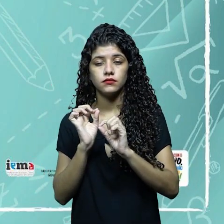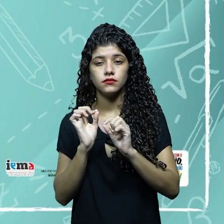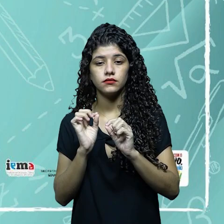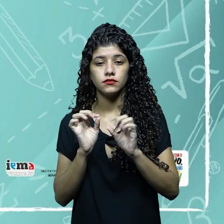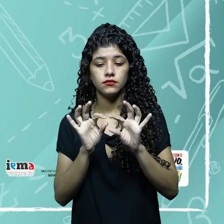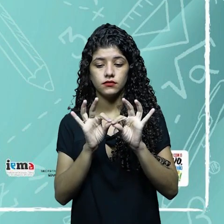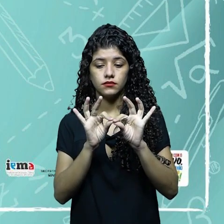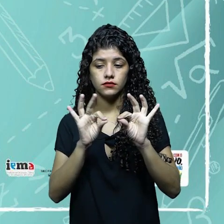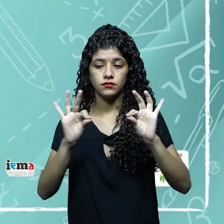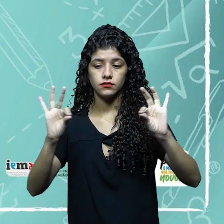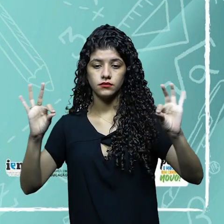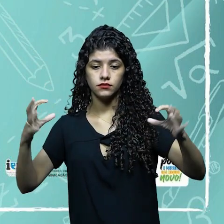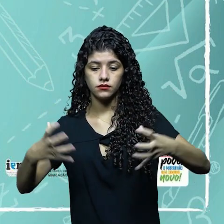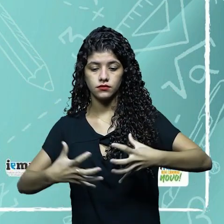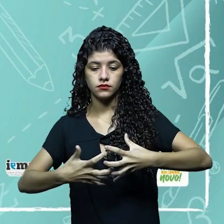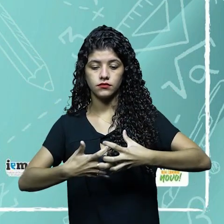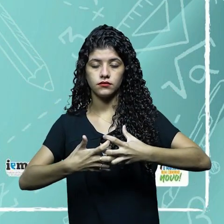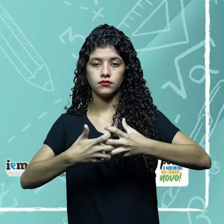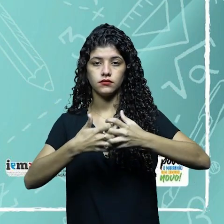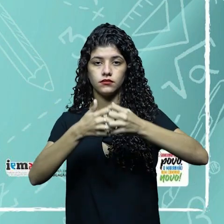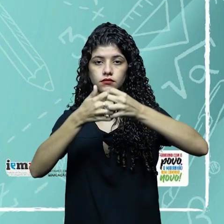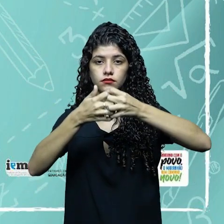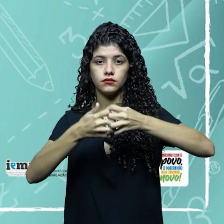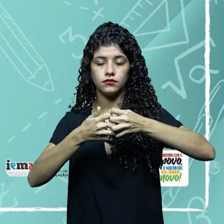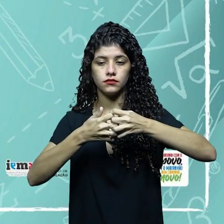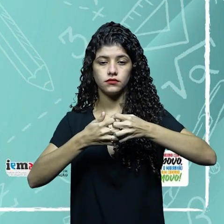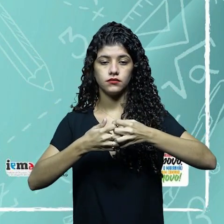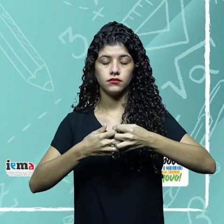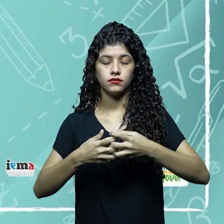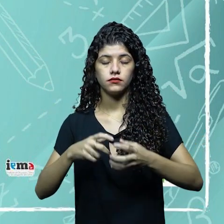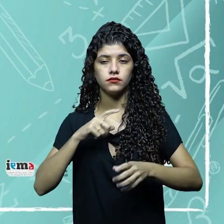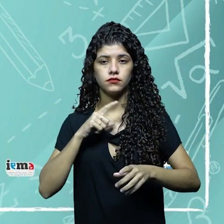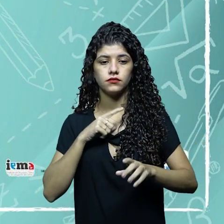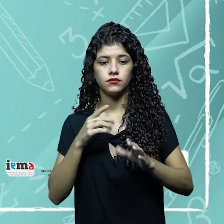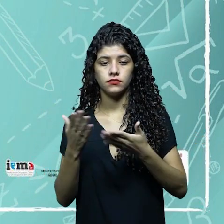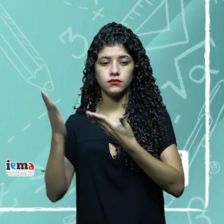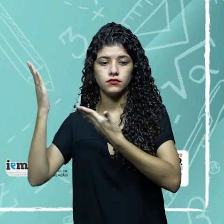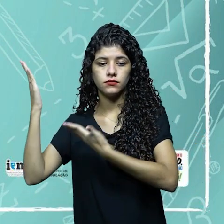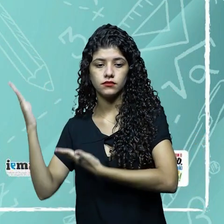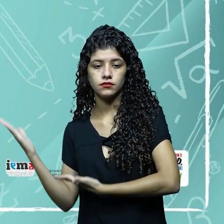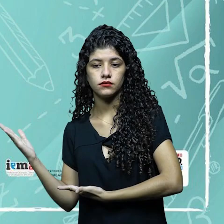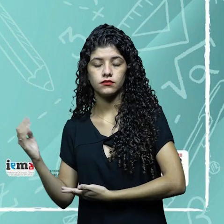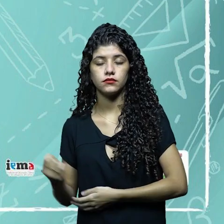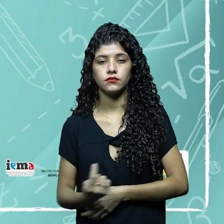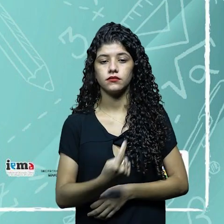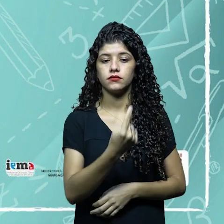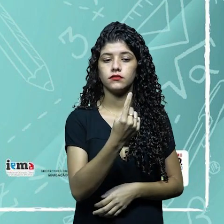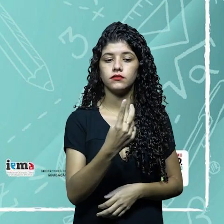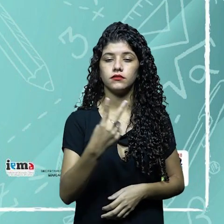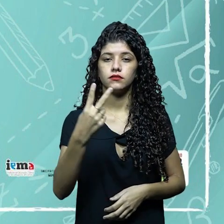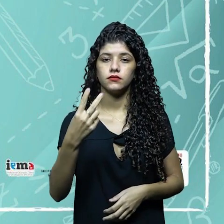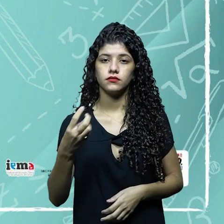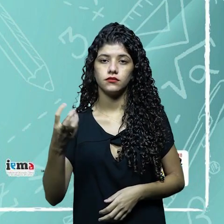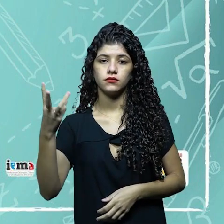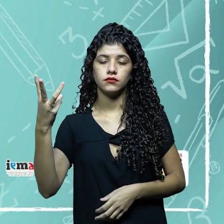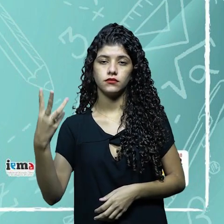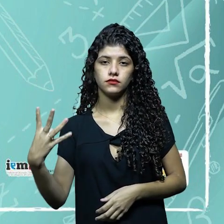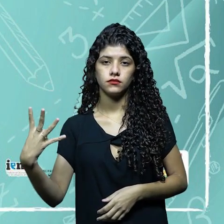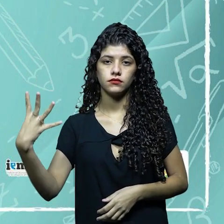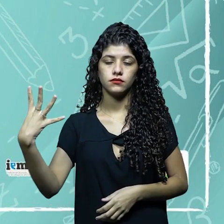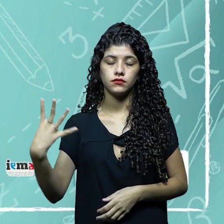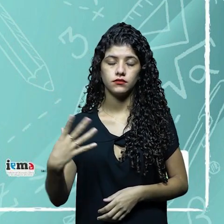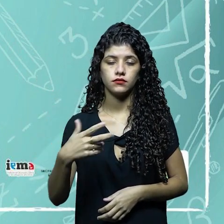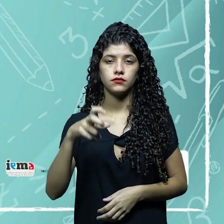né? Ela é unida. Eu vou, por exemplo, aqui, como vocês estão vendo na figura abaixo, ponto 1 ao ponto 2, ao